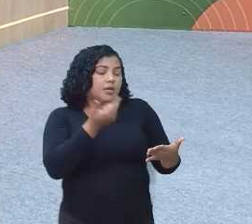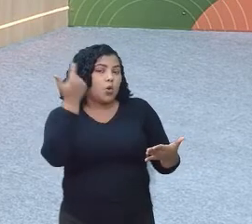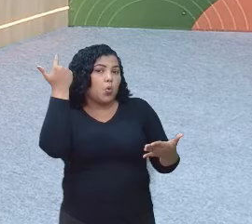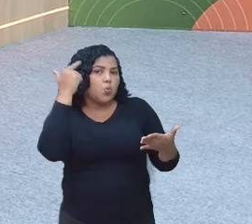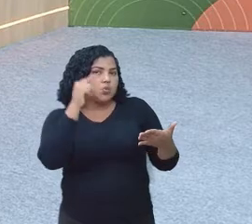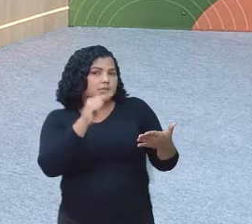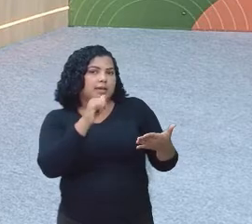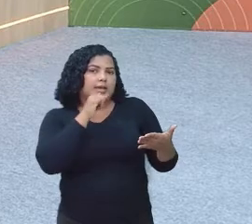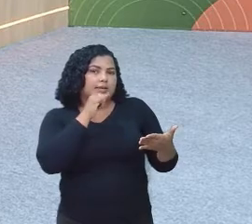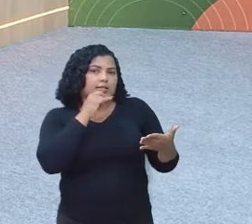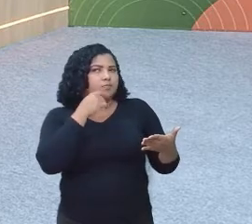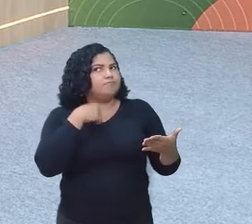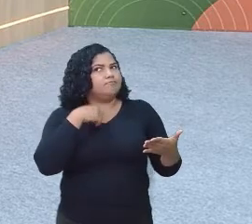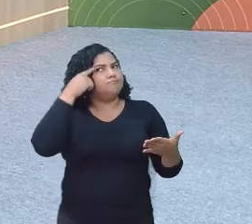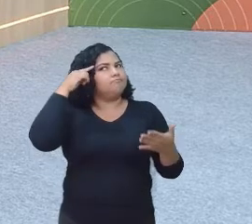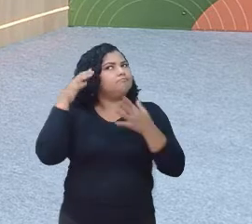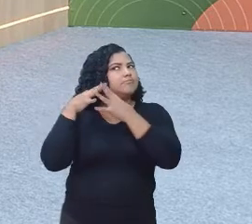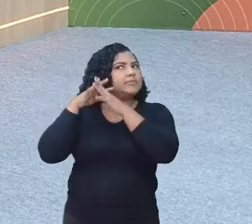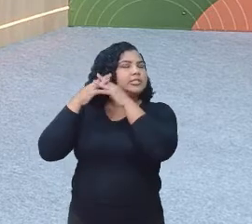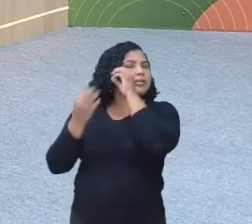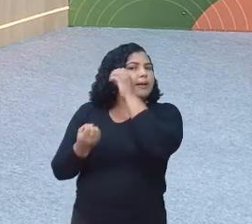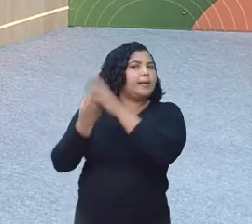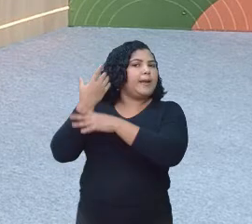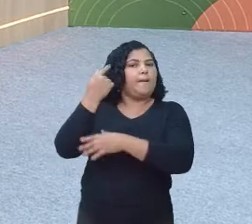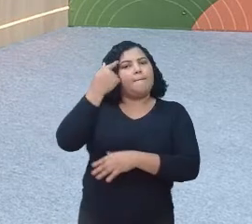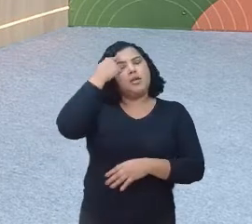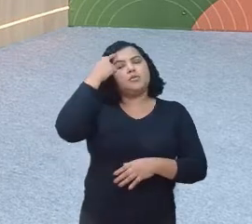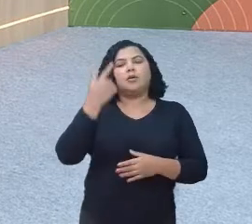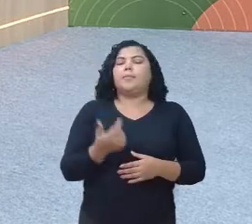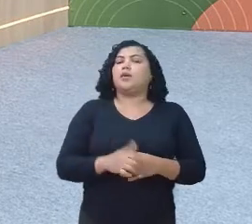fazer apontamentos críticos sobre aquele determinado tema.